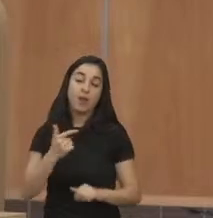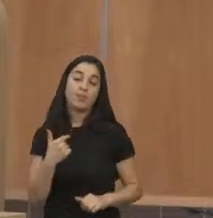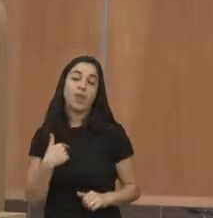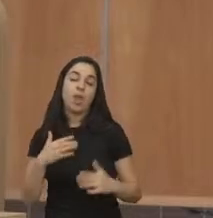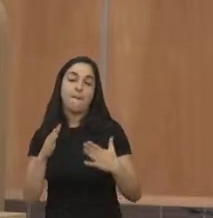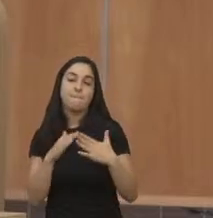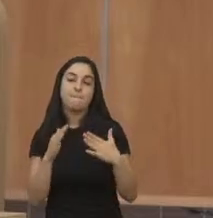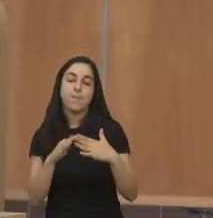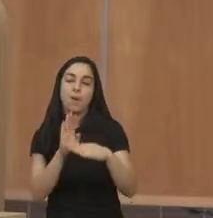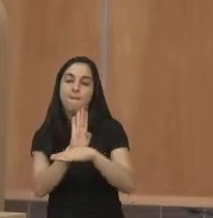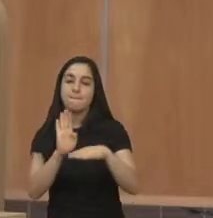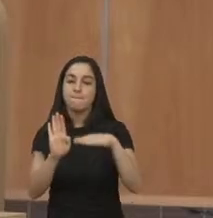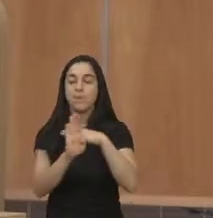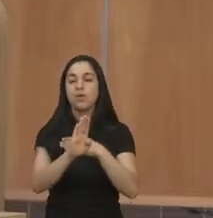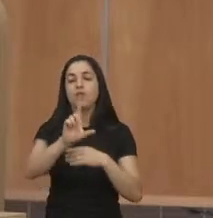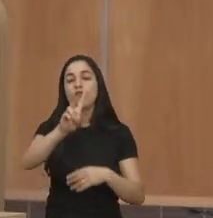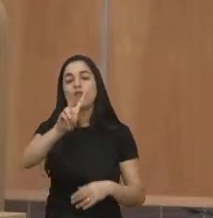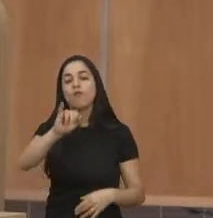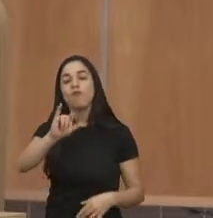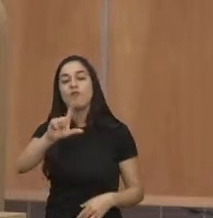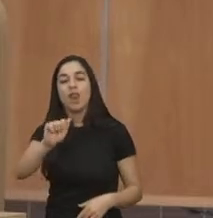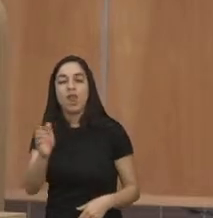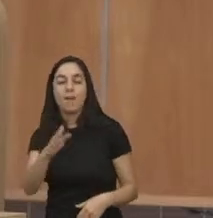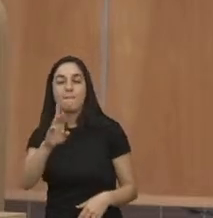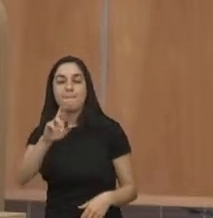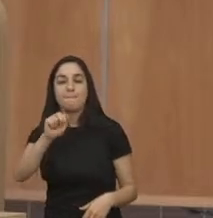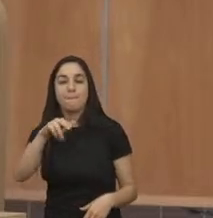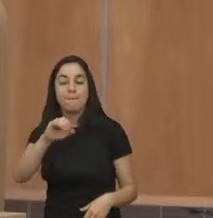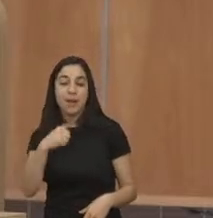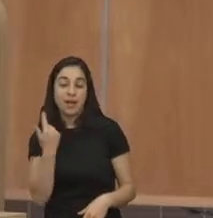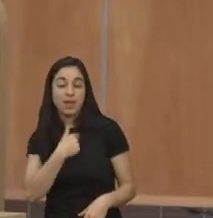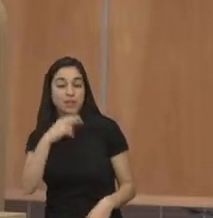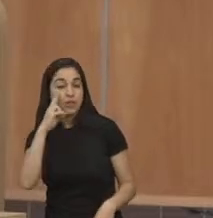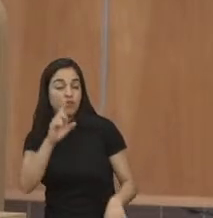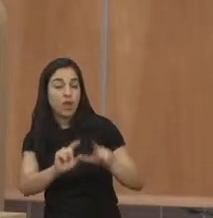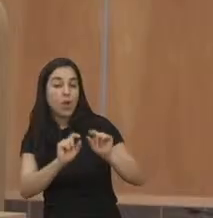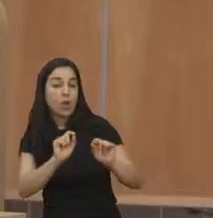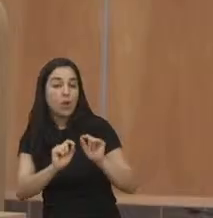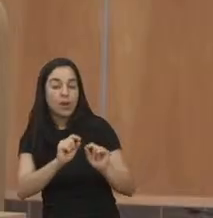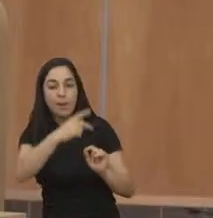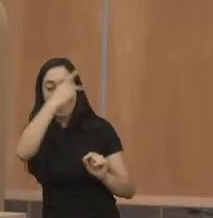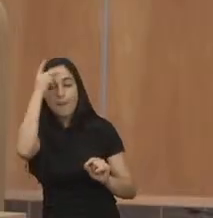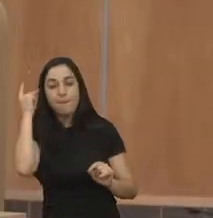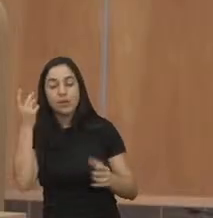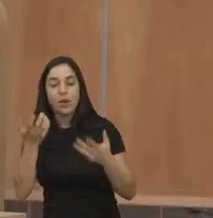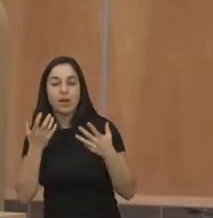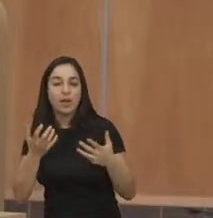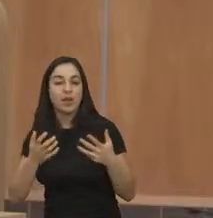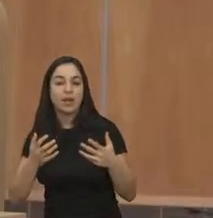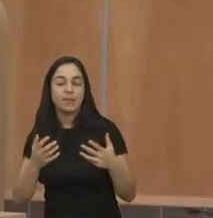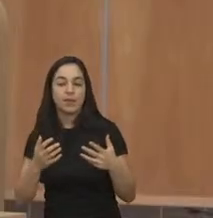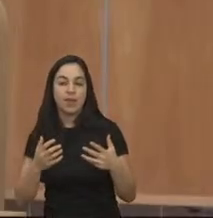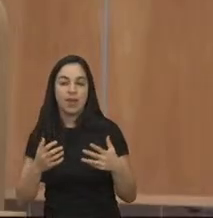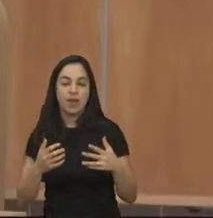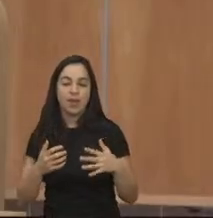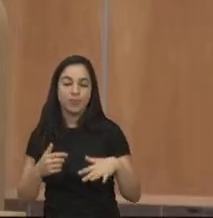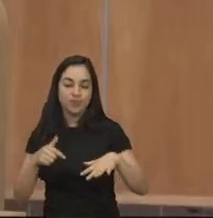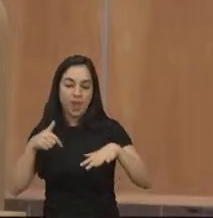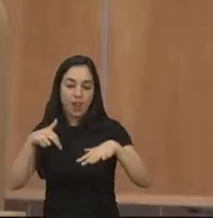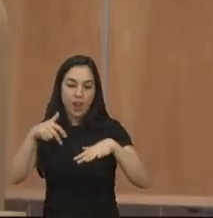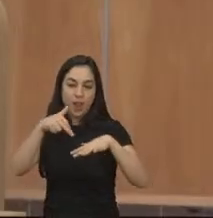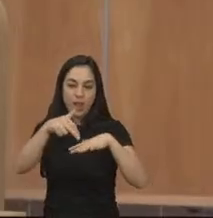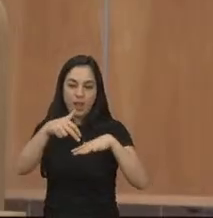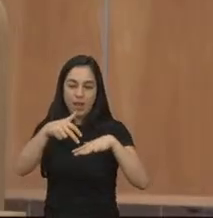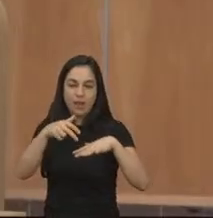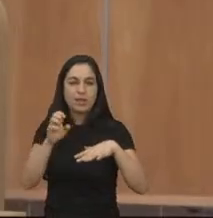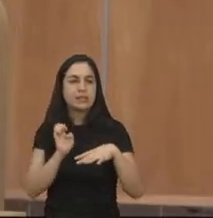vê pessoas querendo atravessar a via na sinalização de pedestre e motoristas passam